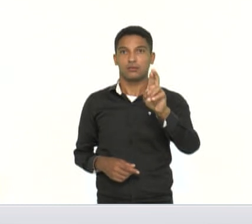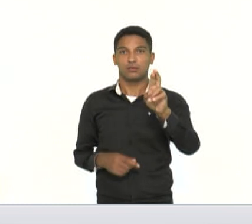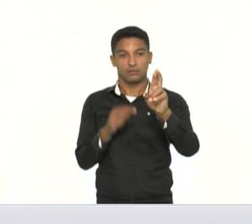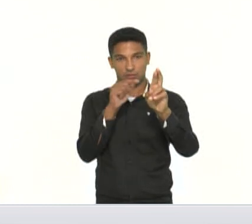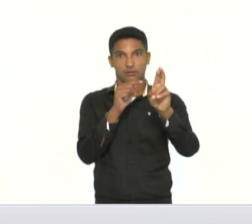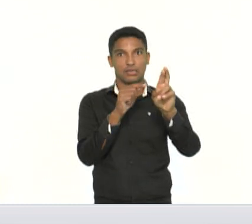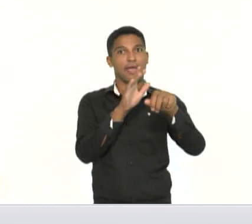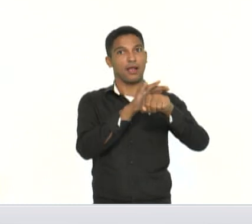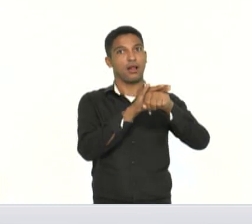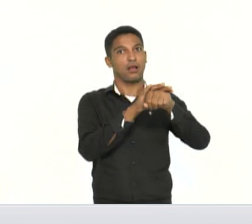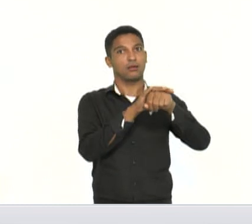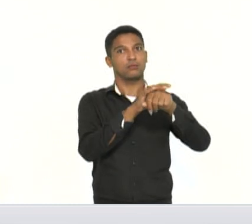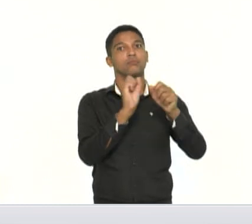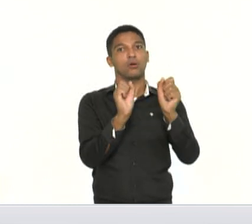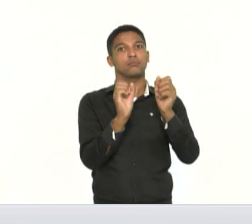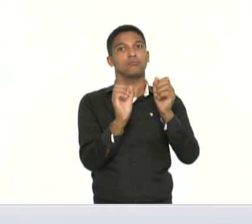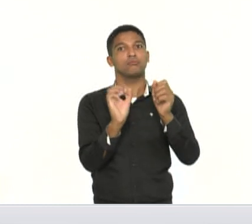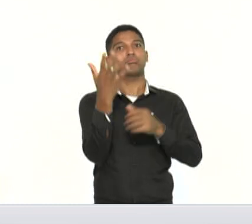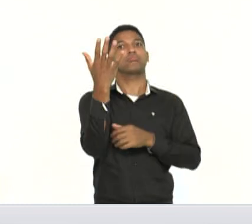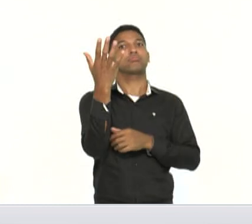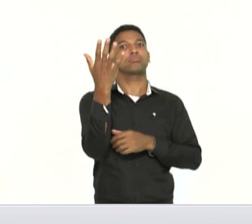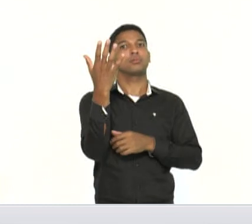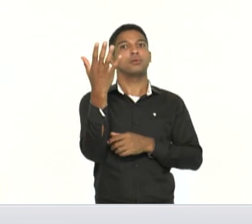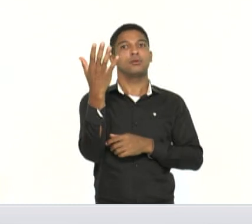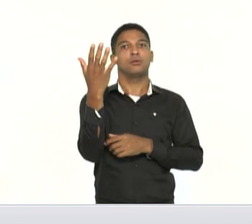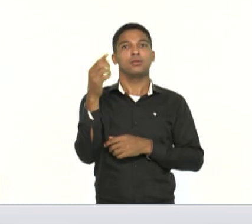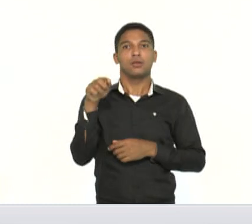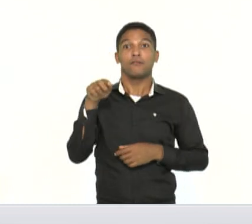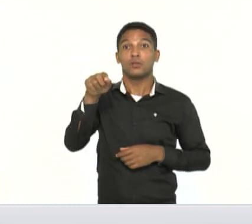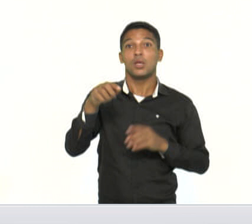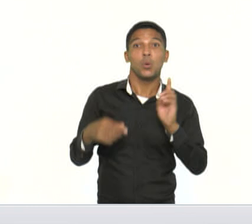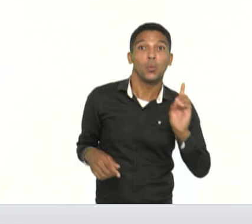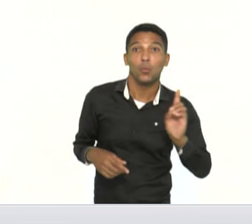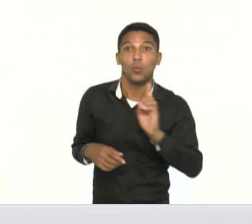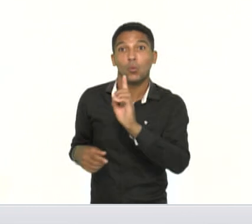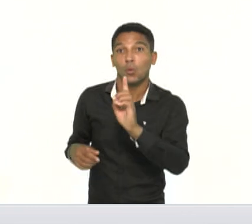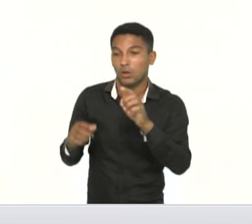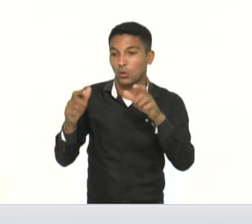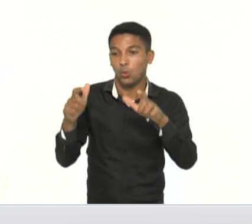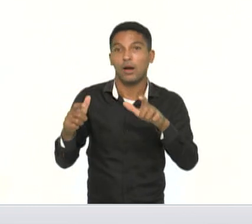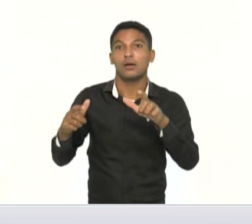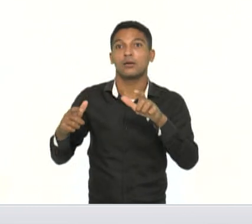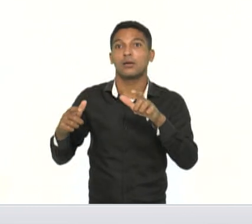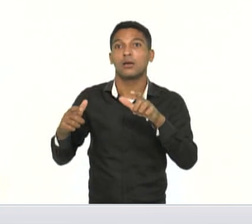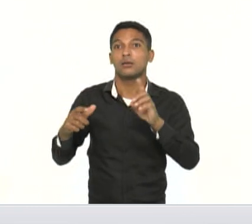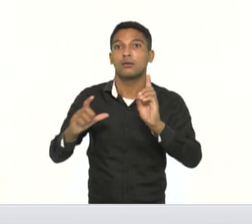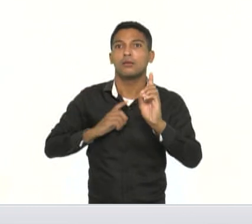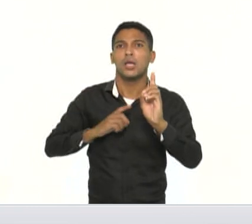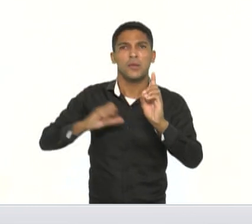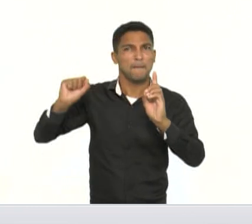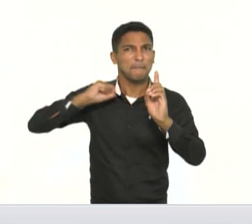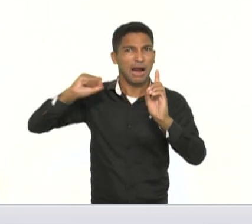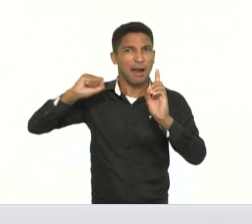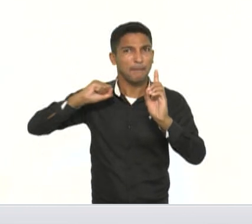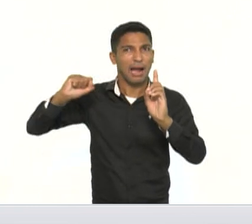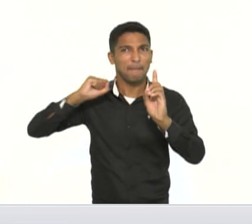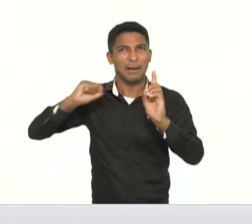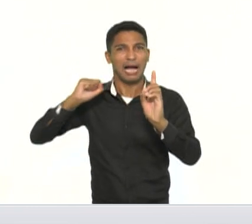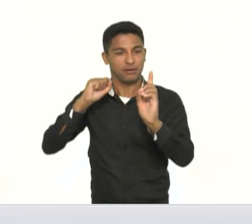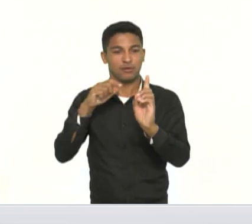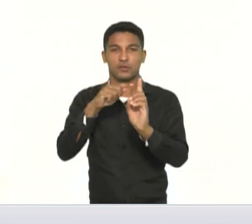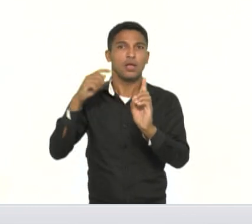acontecimento envolvendo exposição extrema ao ruído, depois de se manter ouvindo sons